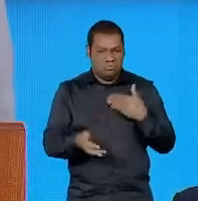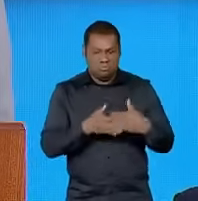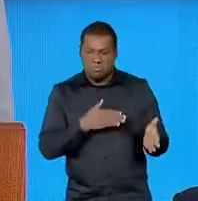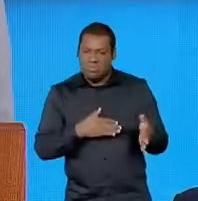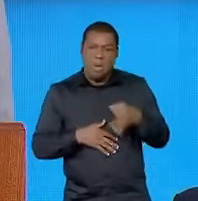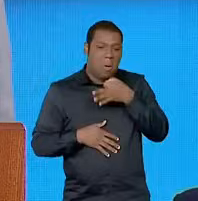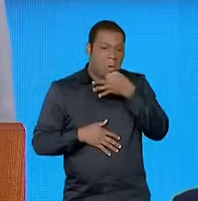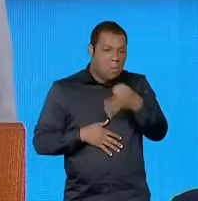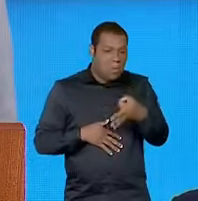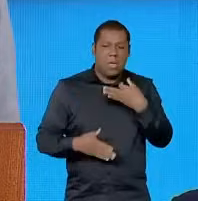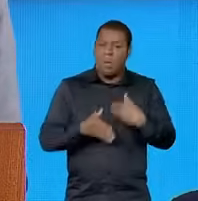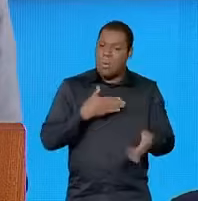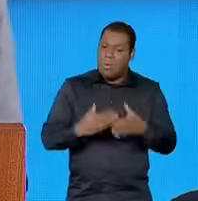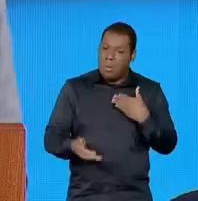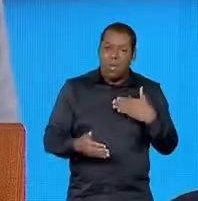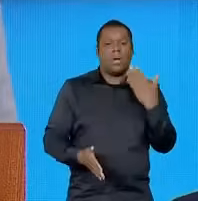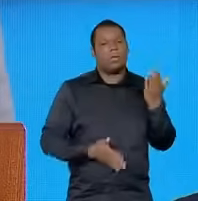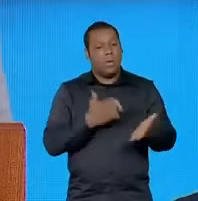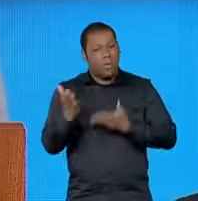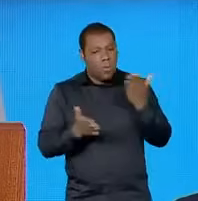posição que ele tem.